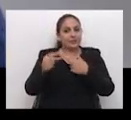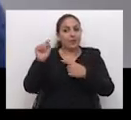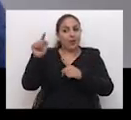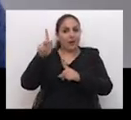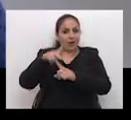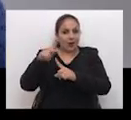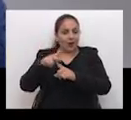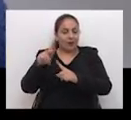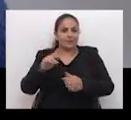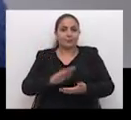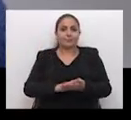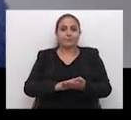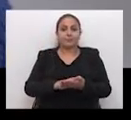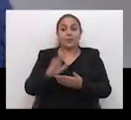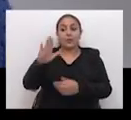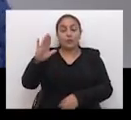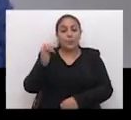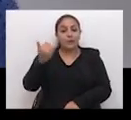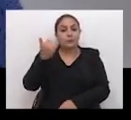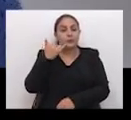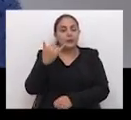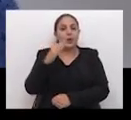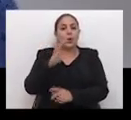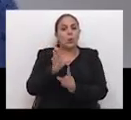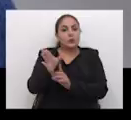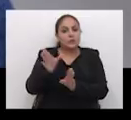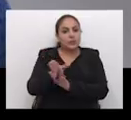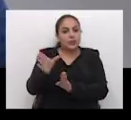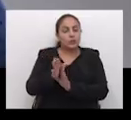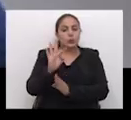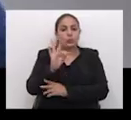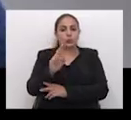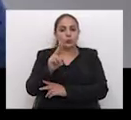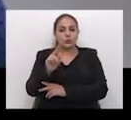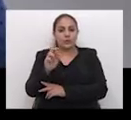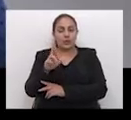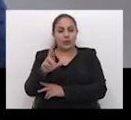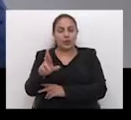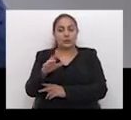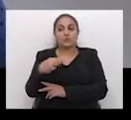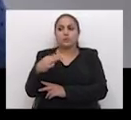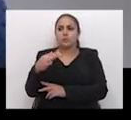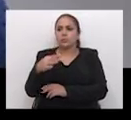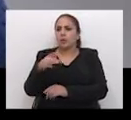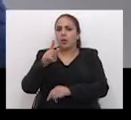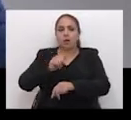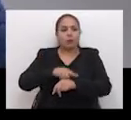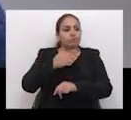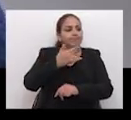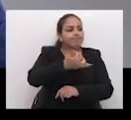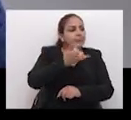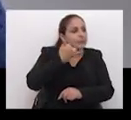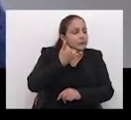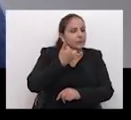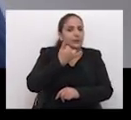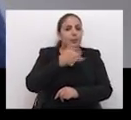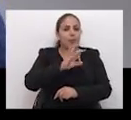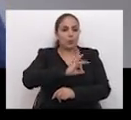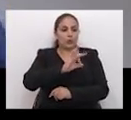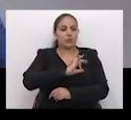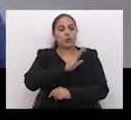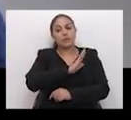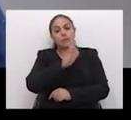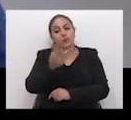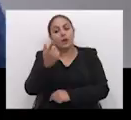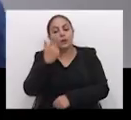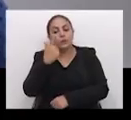isso. O Conselho Tutelar é acionado e nesse momento a gente acaba o quê? Acionando também a Brigada Militar para que a Brigada Militar se desloque